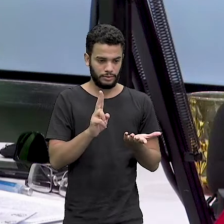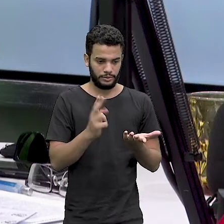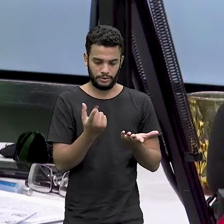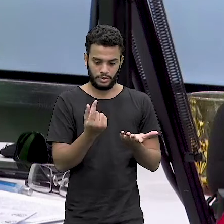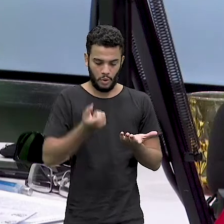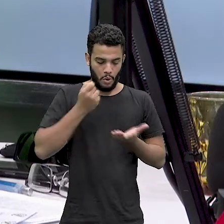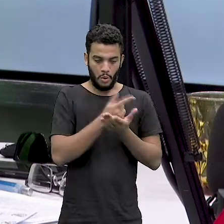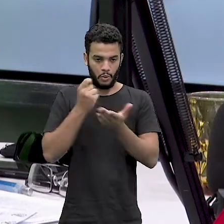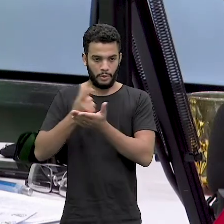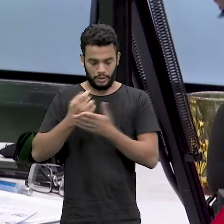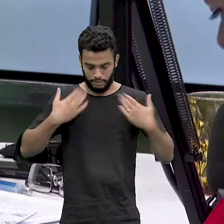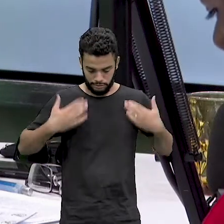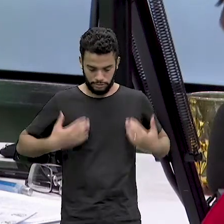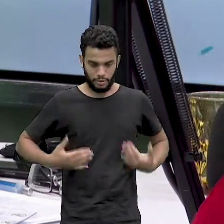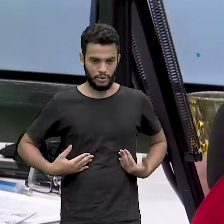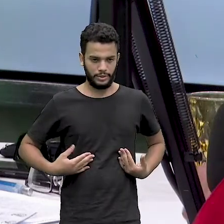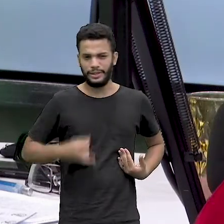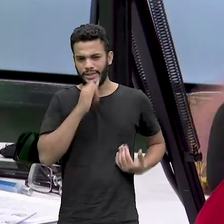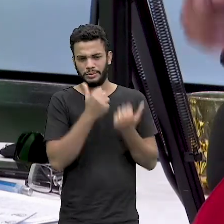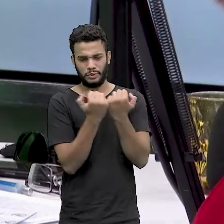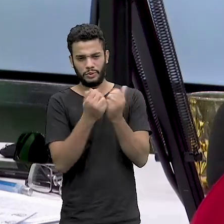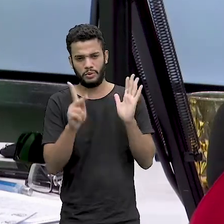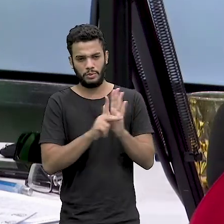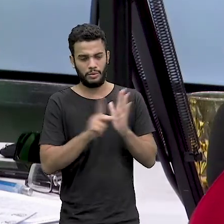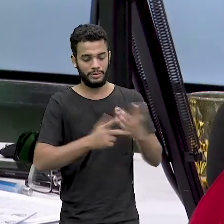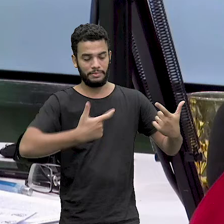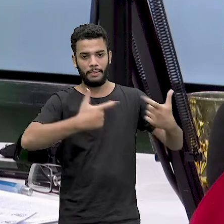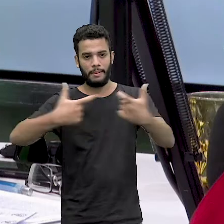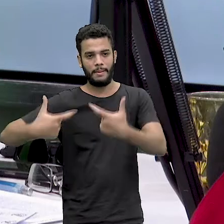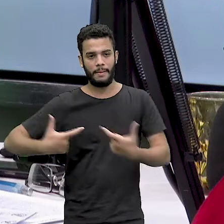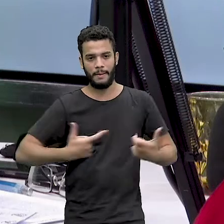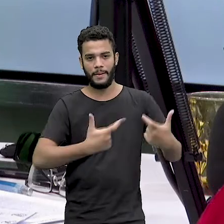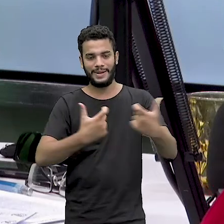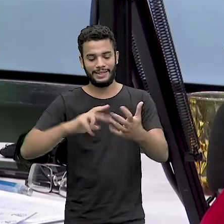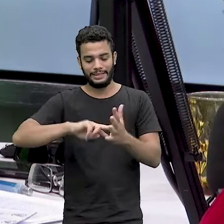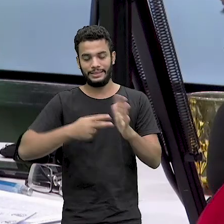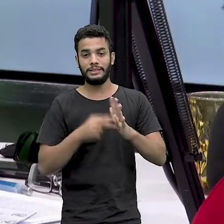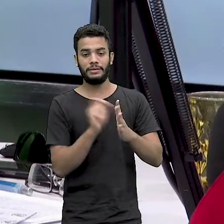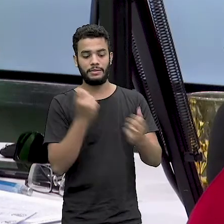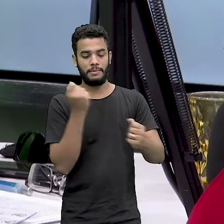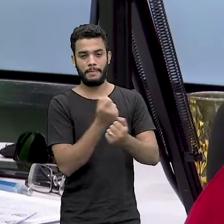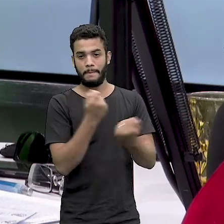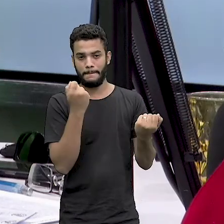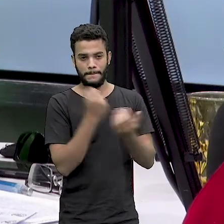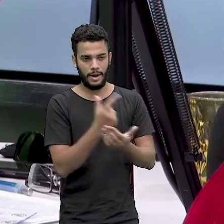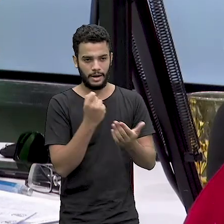então tá com um recurso. Aí eles compram o crédito e vai, né,